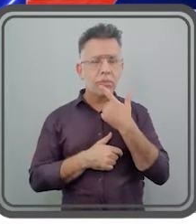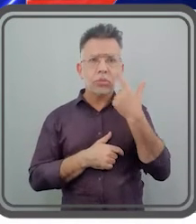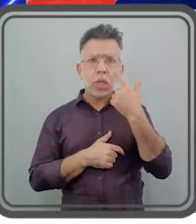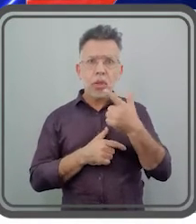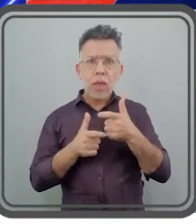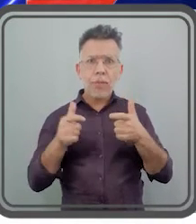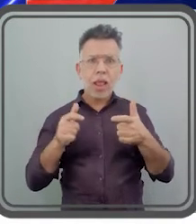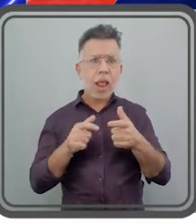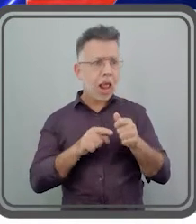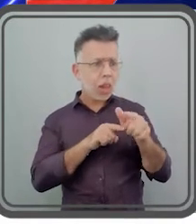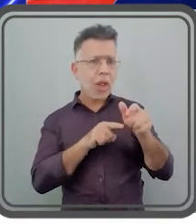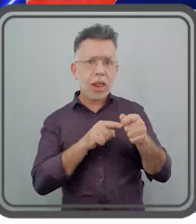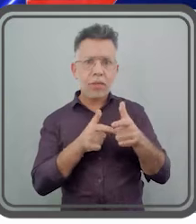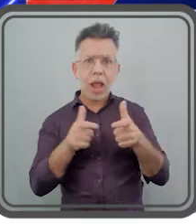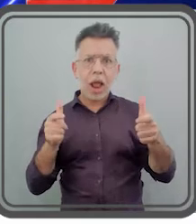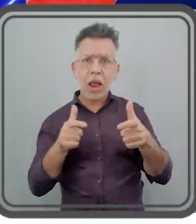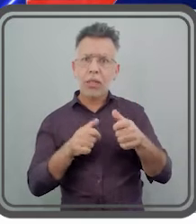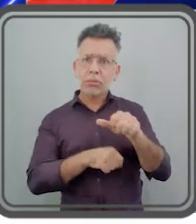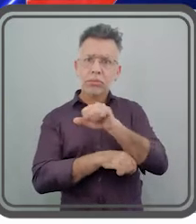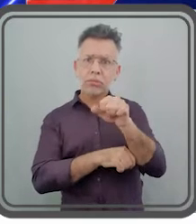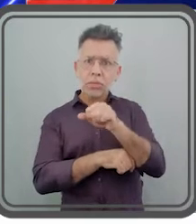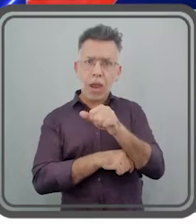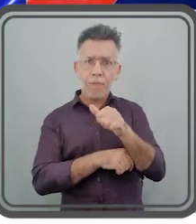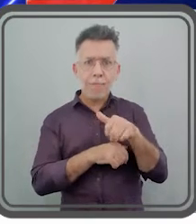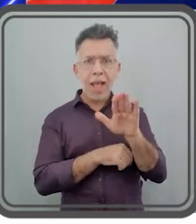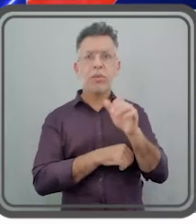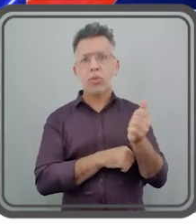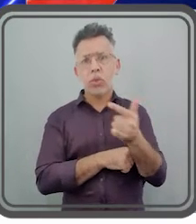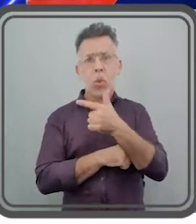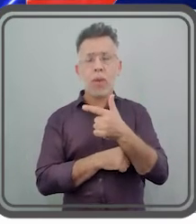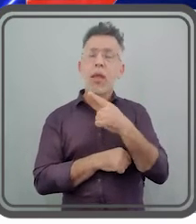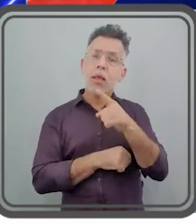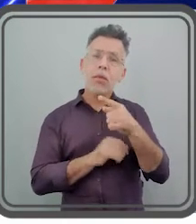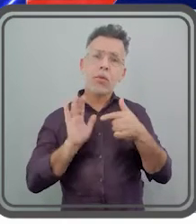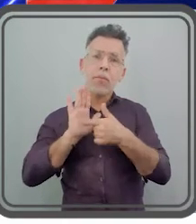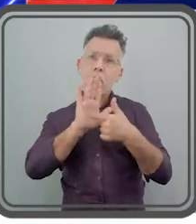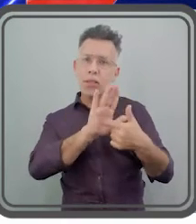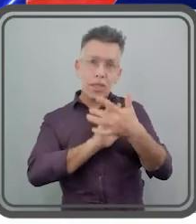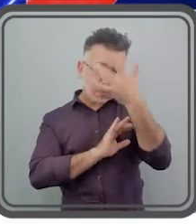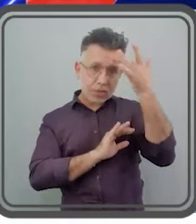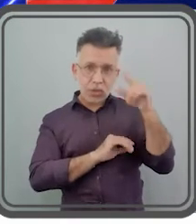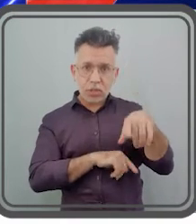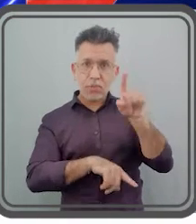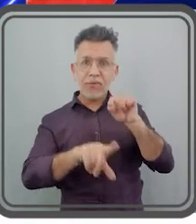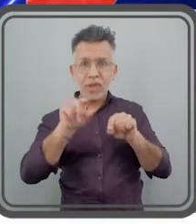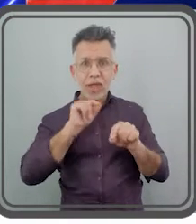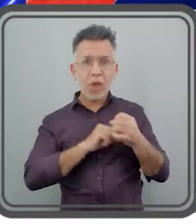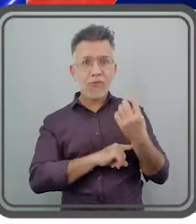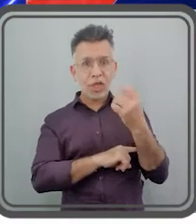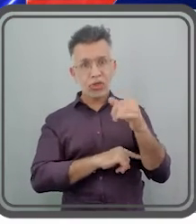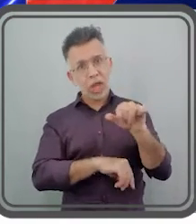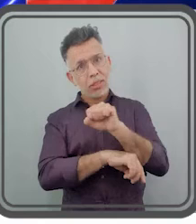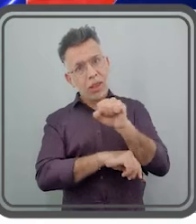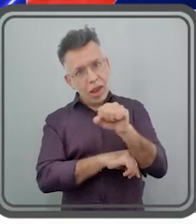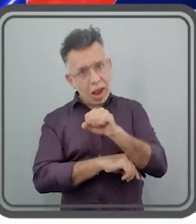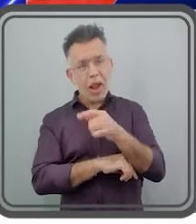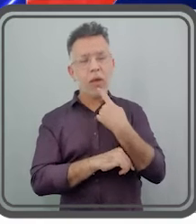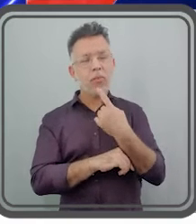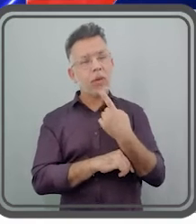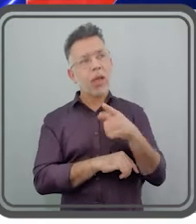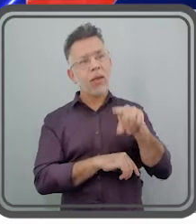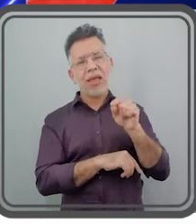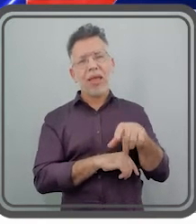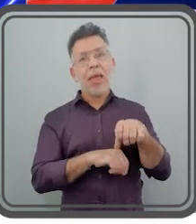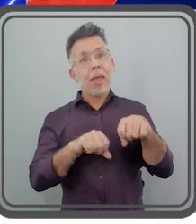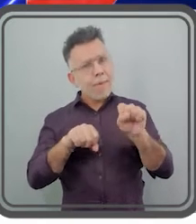e locação de carro muito maior ela vou crescendo mais do que as outras verticais então isso mostra que as pessoas preferirem viajar de carro Ela prefere alugar um